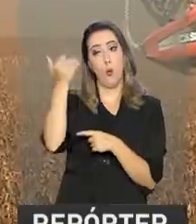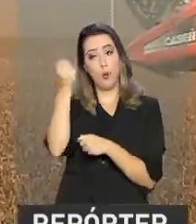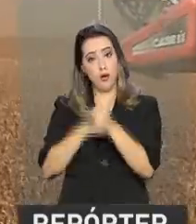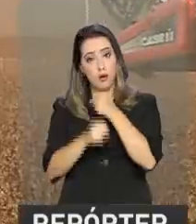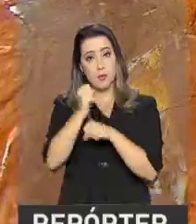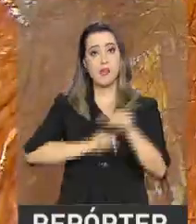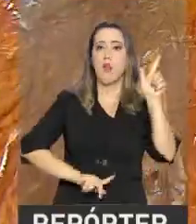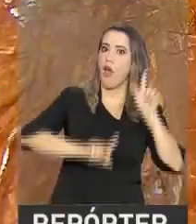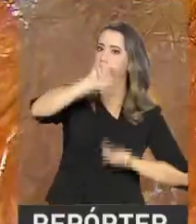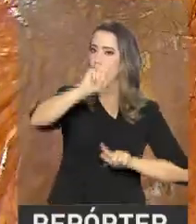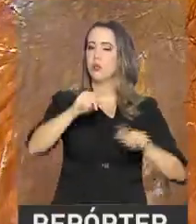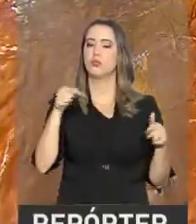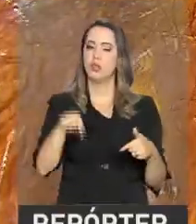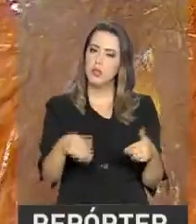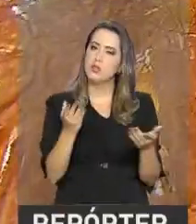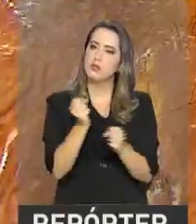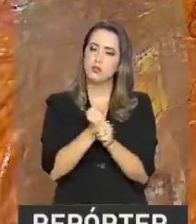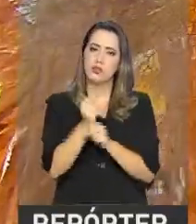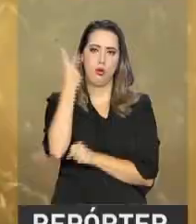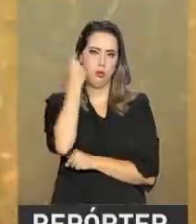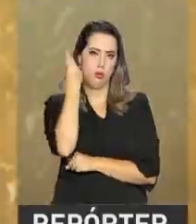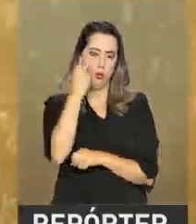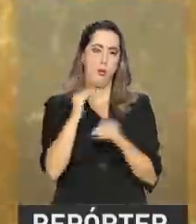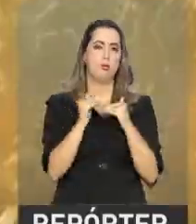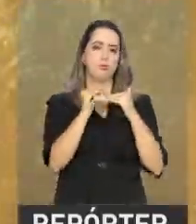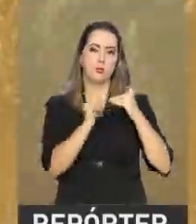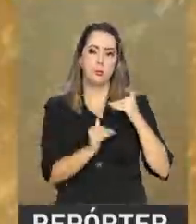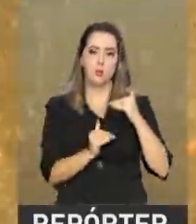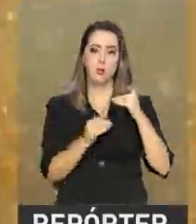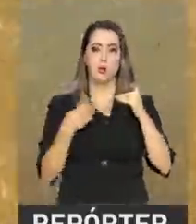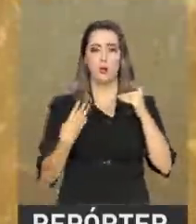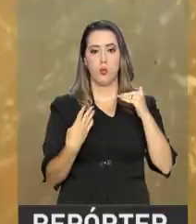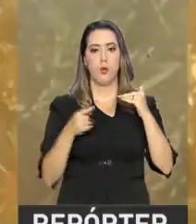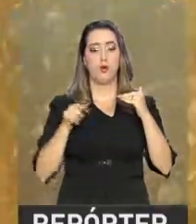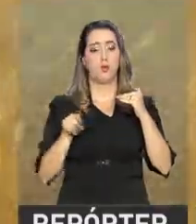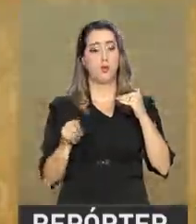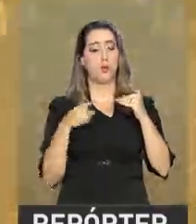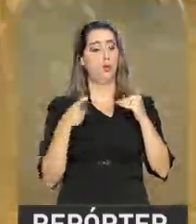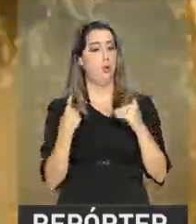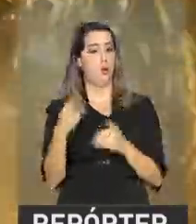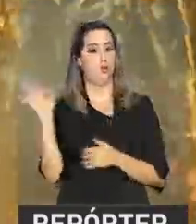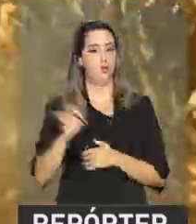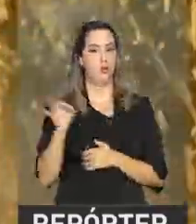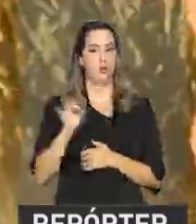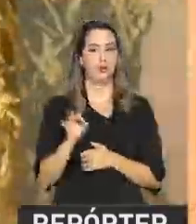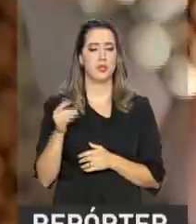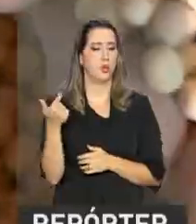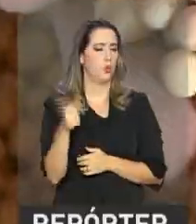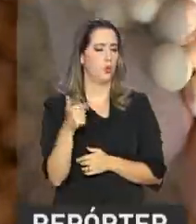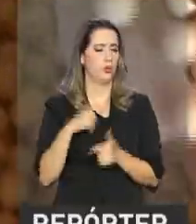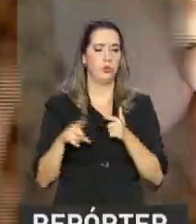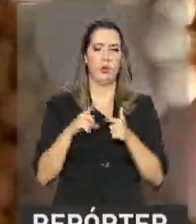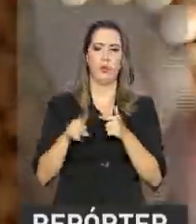2017 mesmo com a previsão de um recuo de 4,1 por cento os impactos não serão sentidos